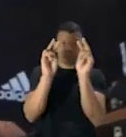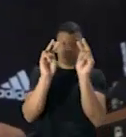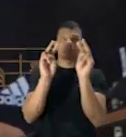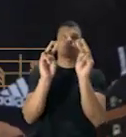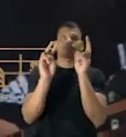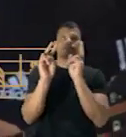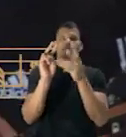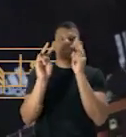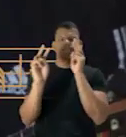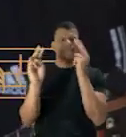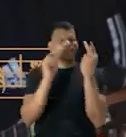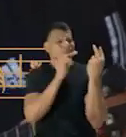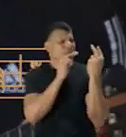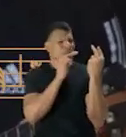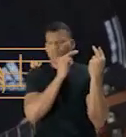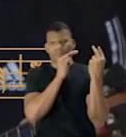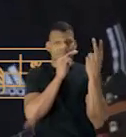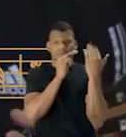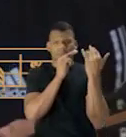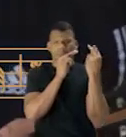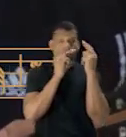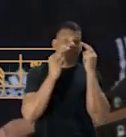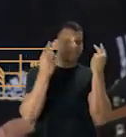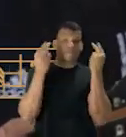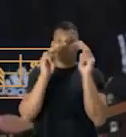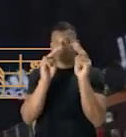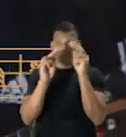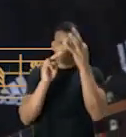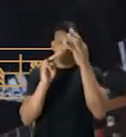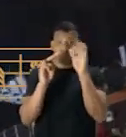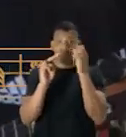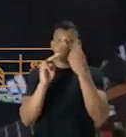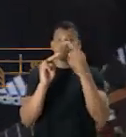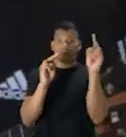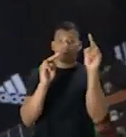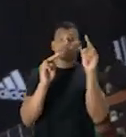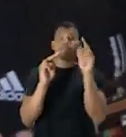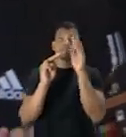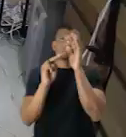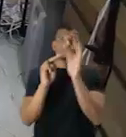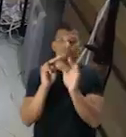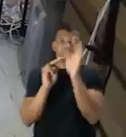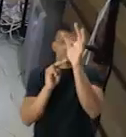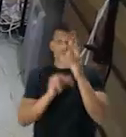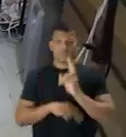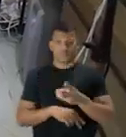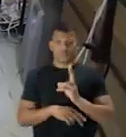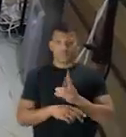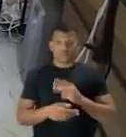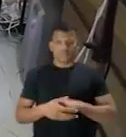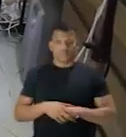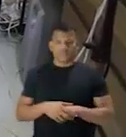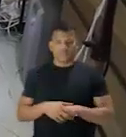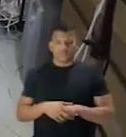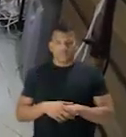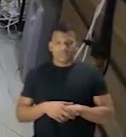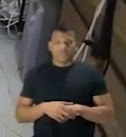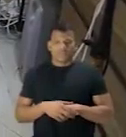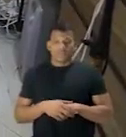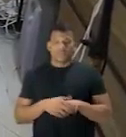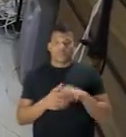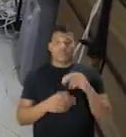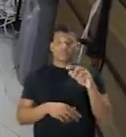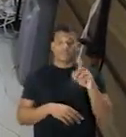paz. Manter acesa a fé, e não olhar pra trás, que a vaga da maré